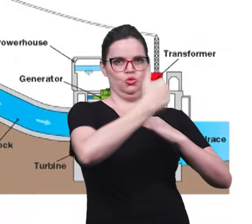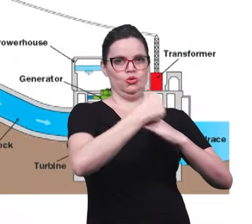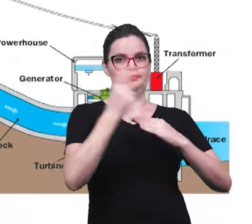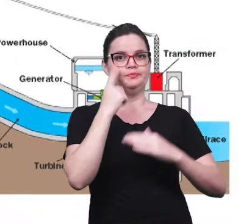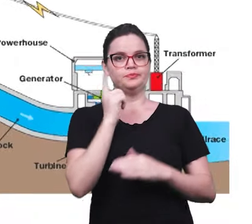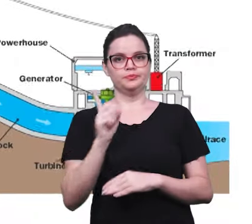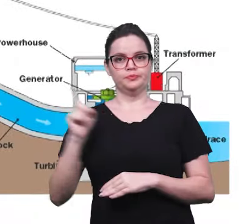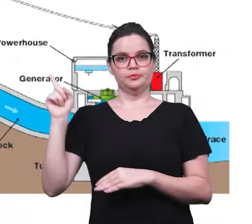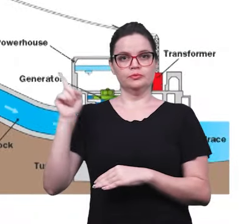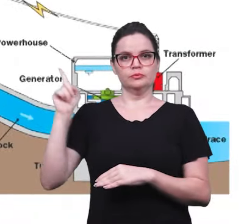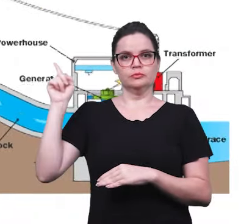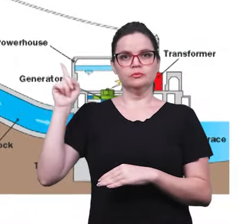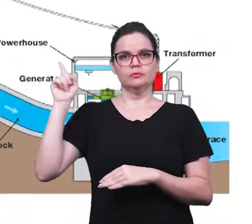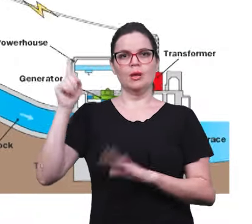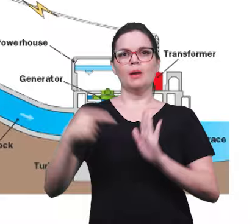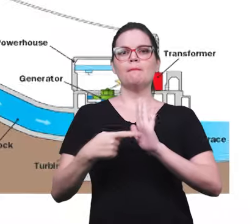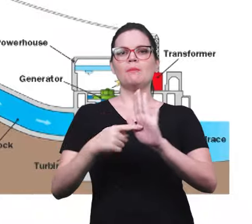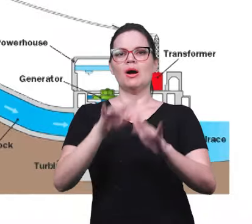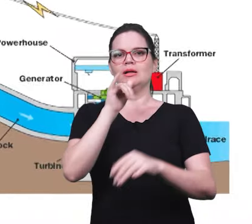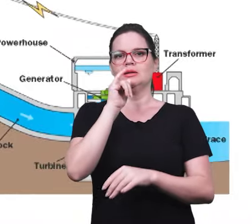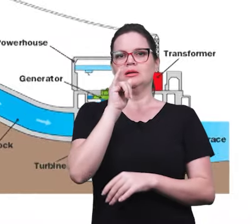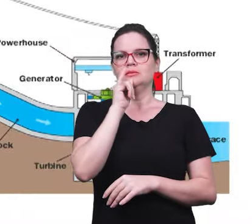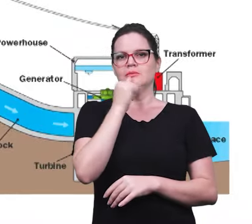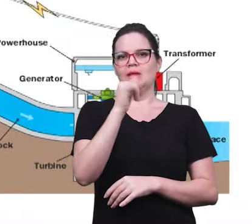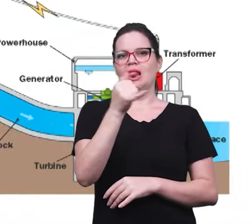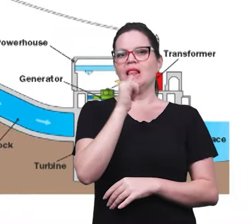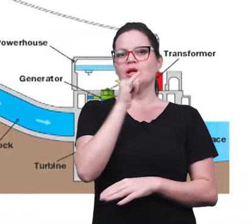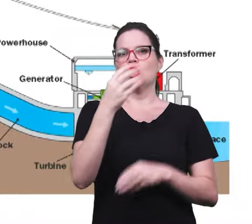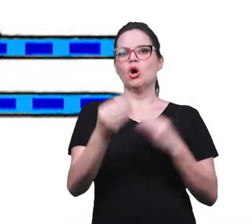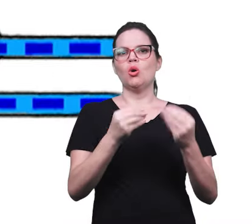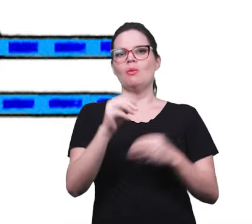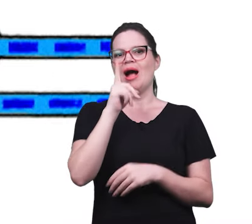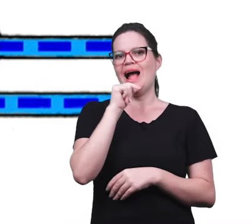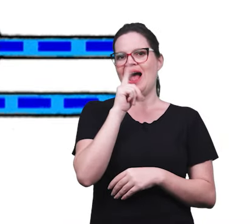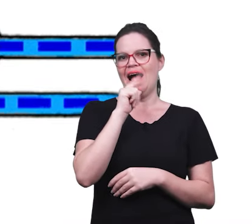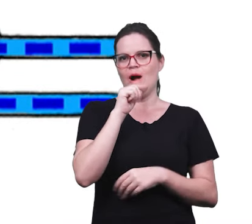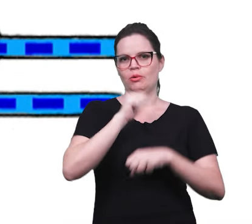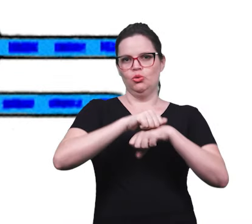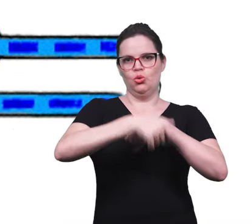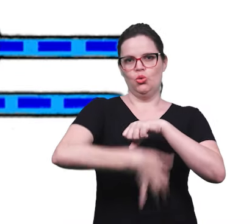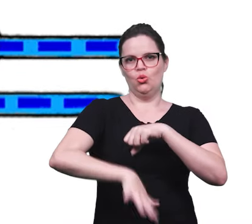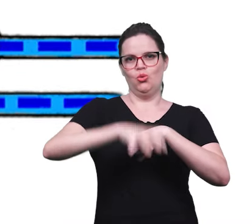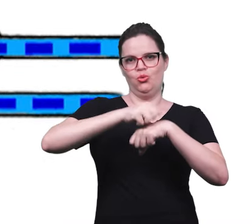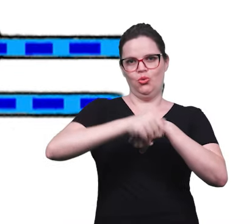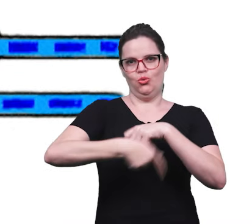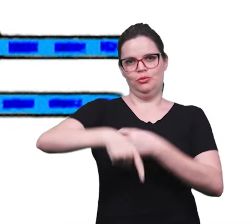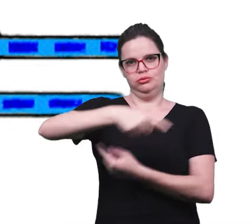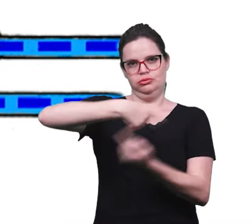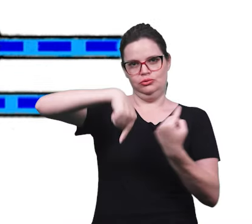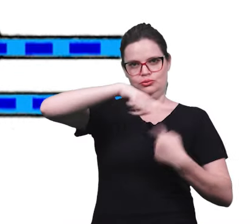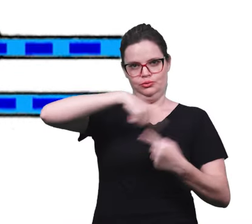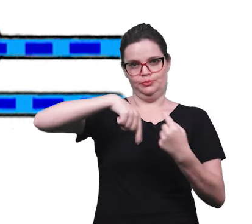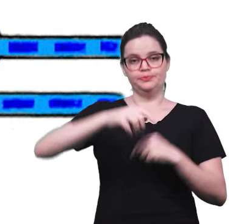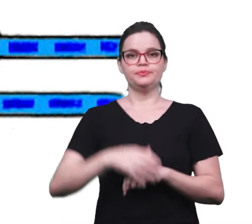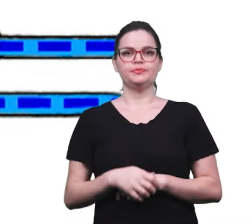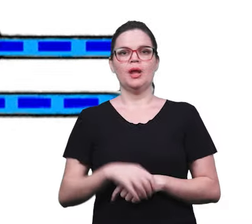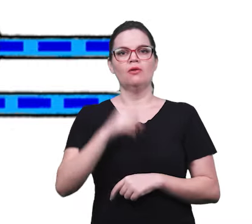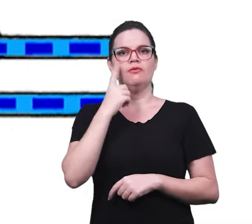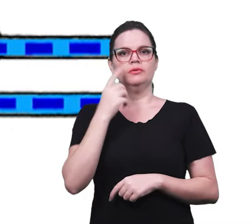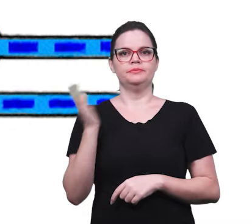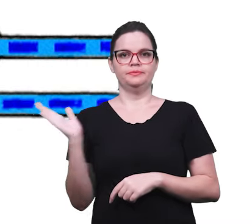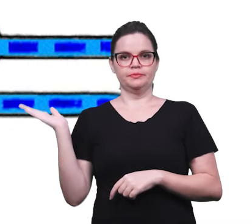vemos uma geração de uma usina hidroelétrica. Podemos ver nesse slide